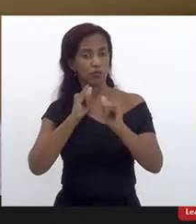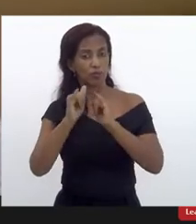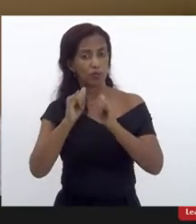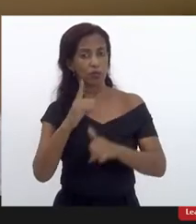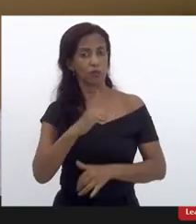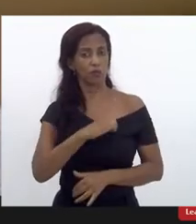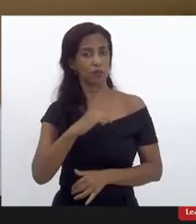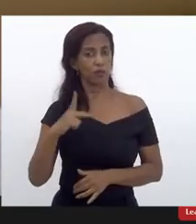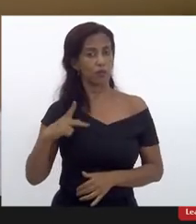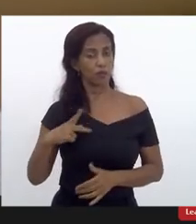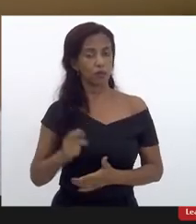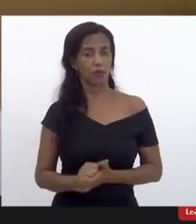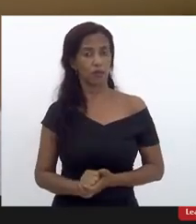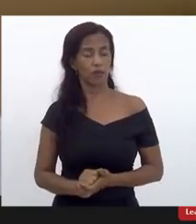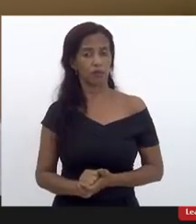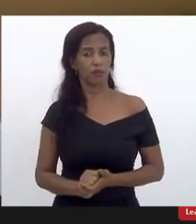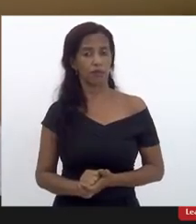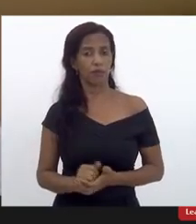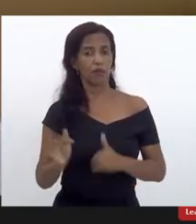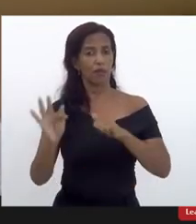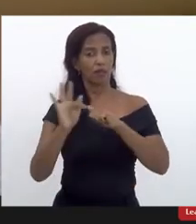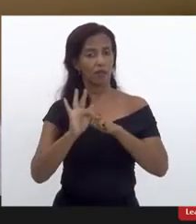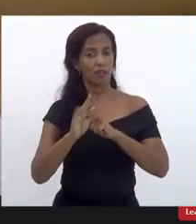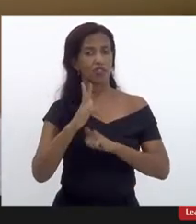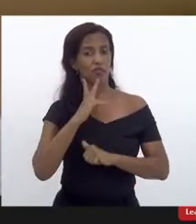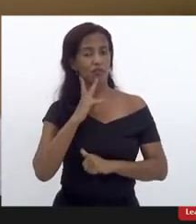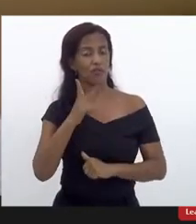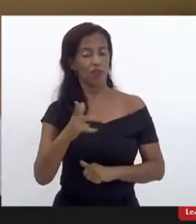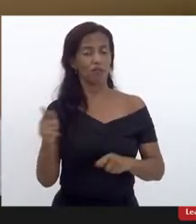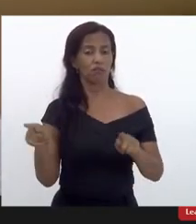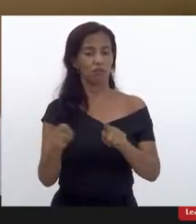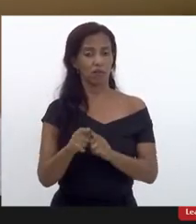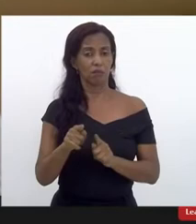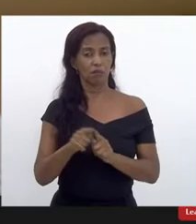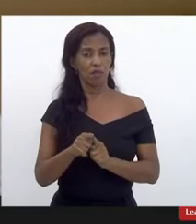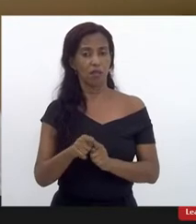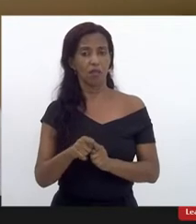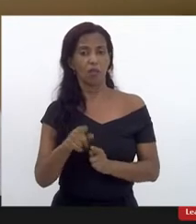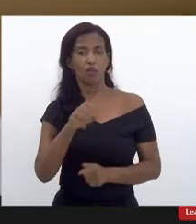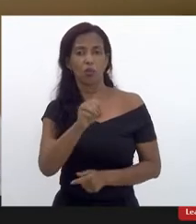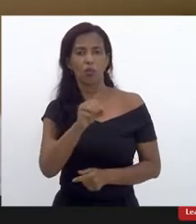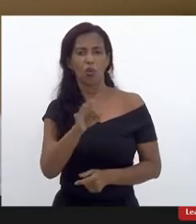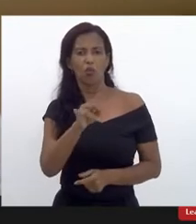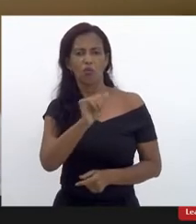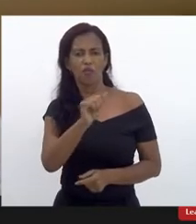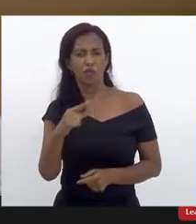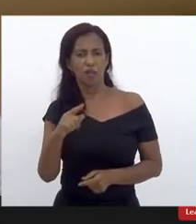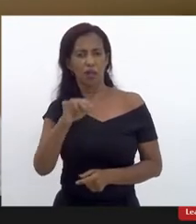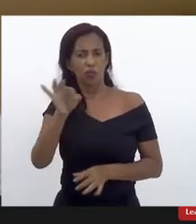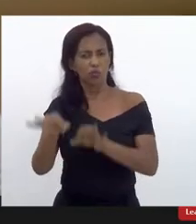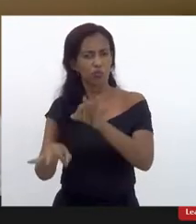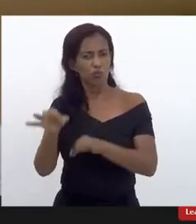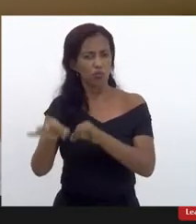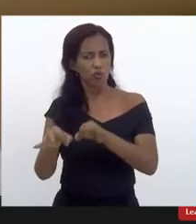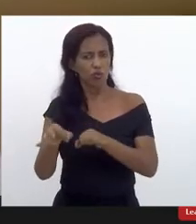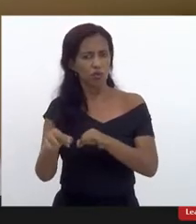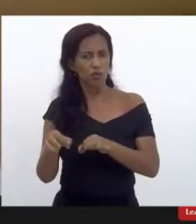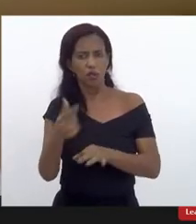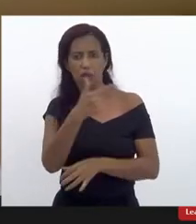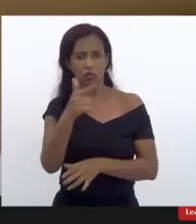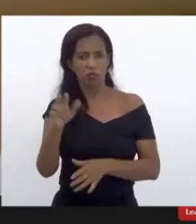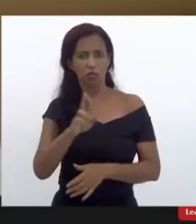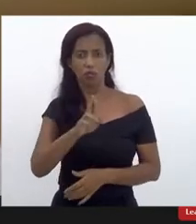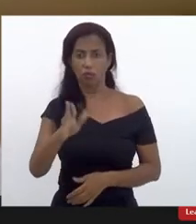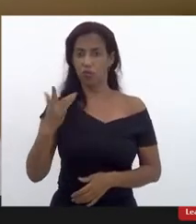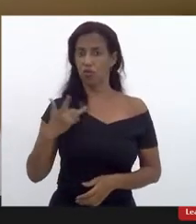Defensoria Pública. A FATEC já foi citada, inclusive, por oficial de justiça, e essas informações não aparecem, né? Então, a